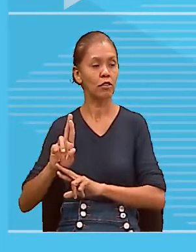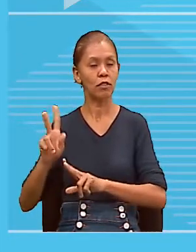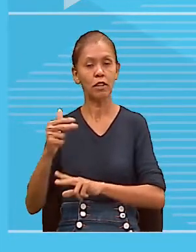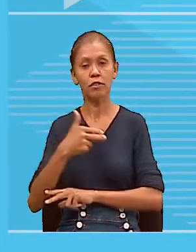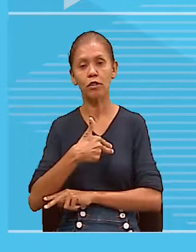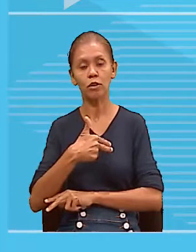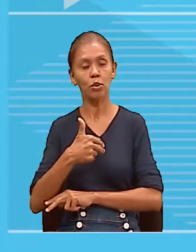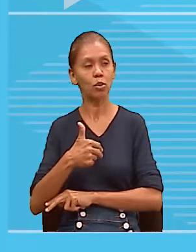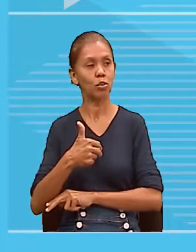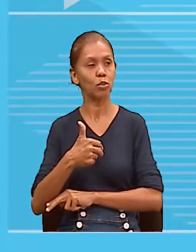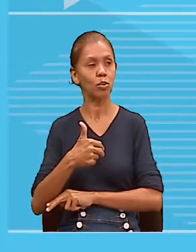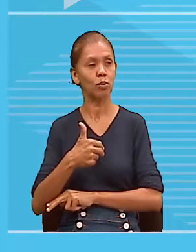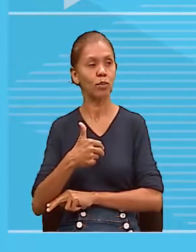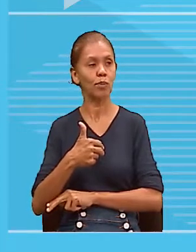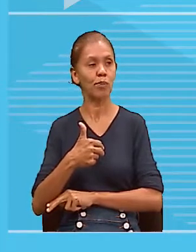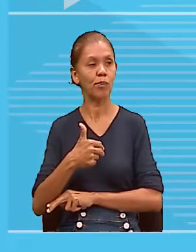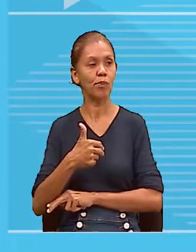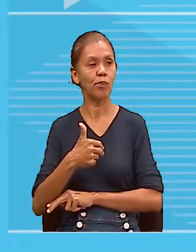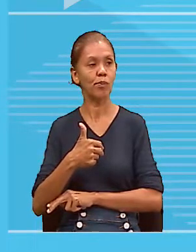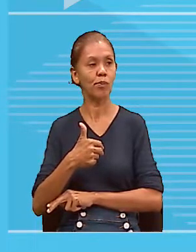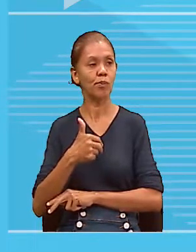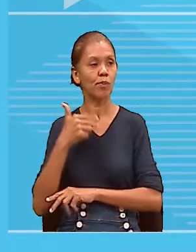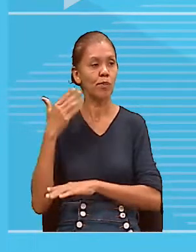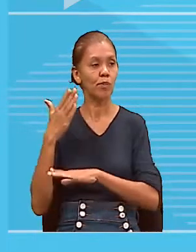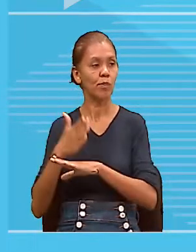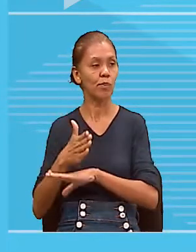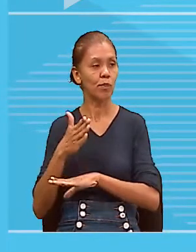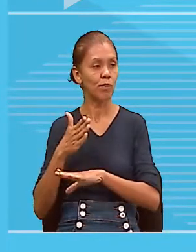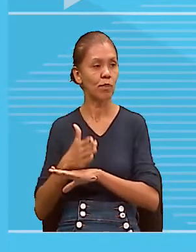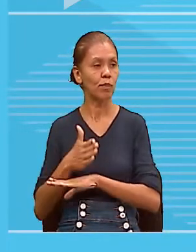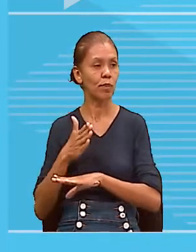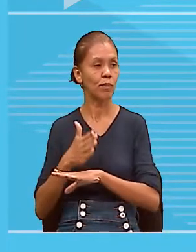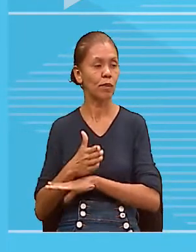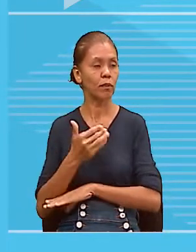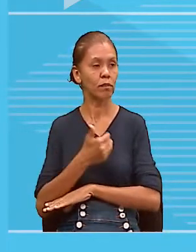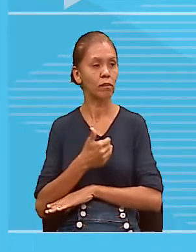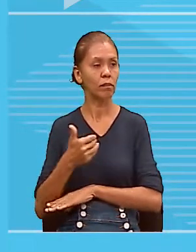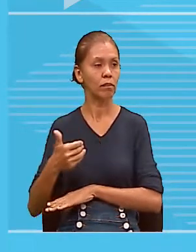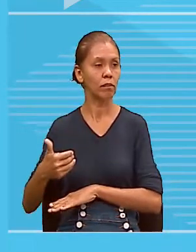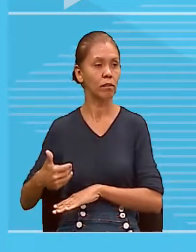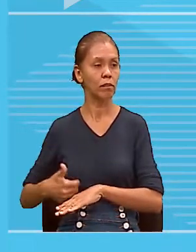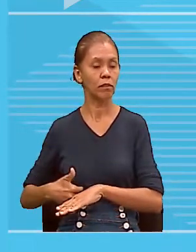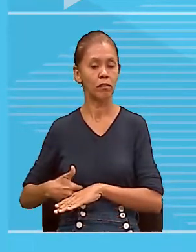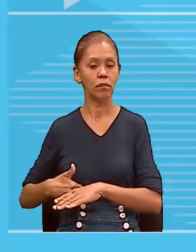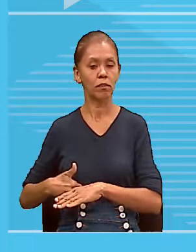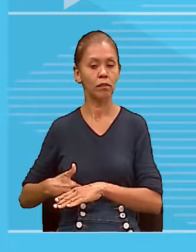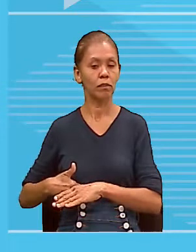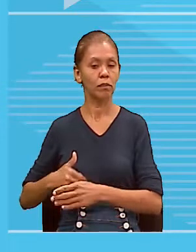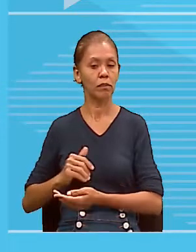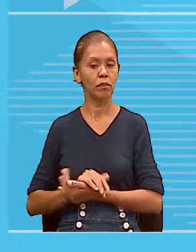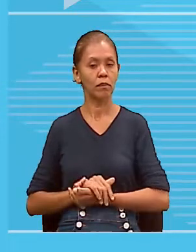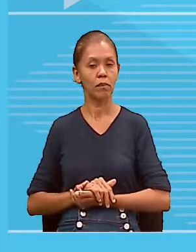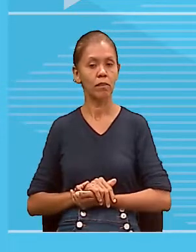Vargas aqui você tem a participação do estado não vai